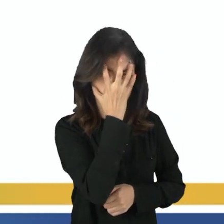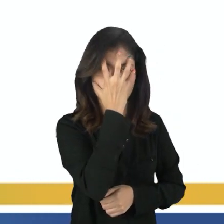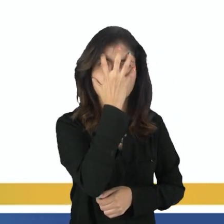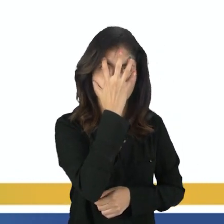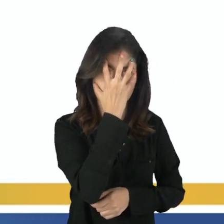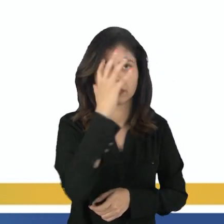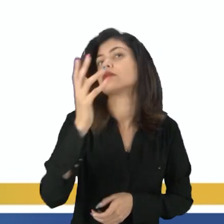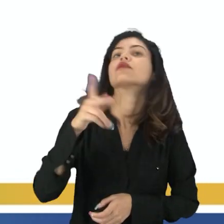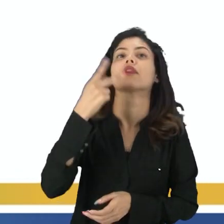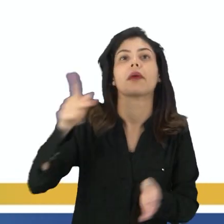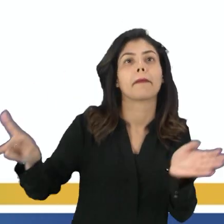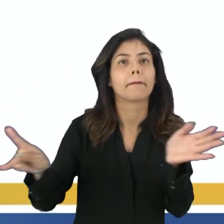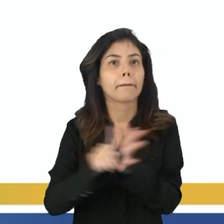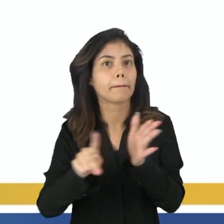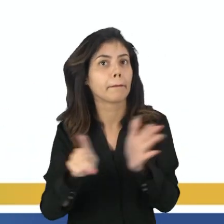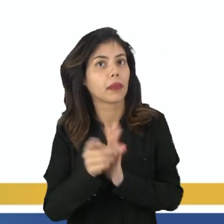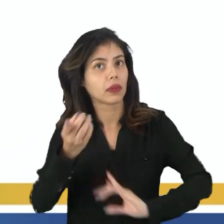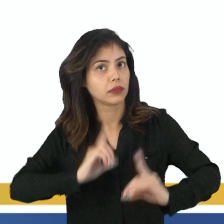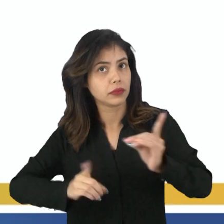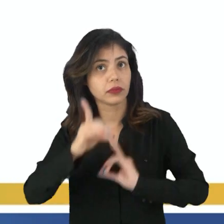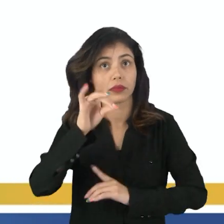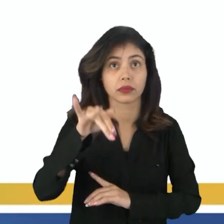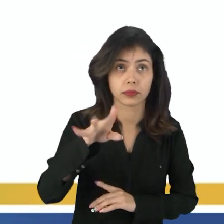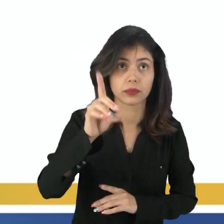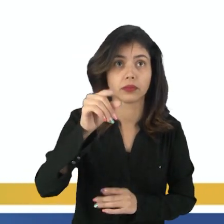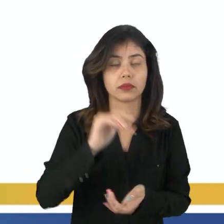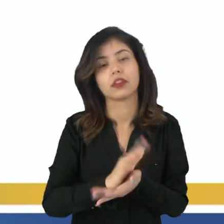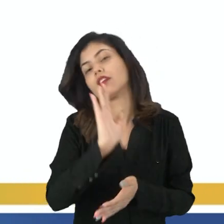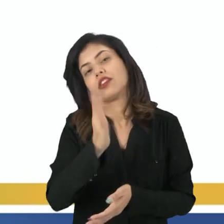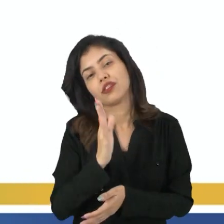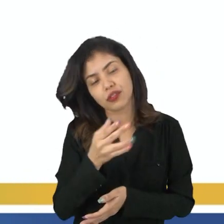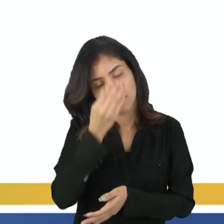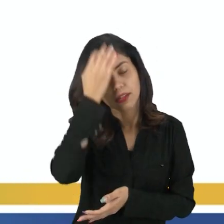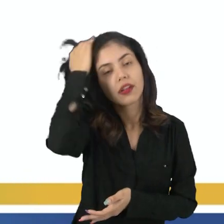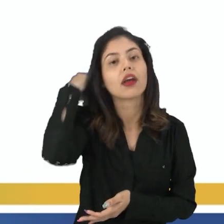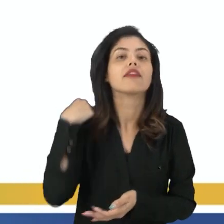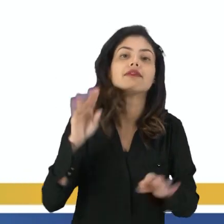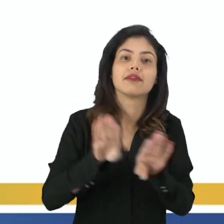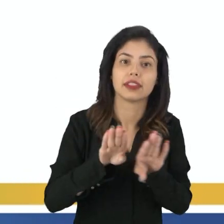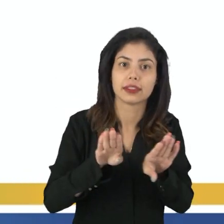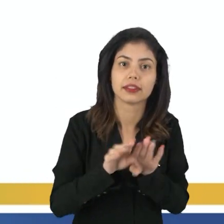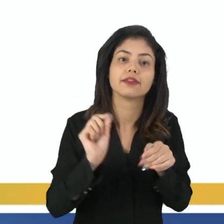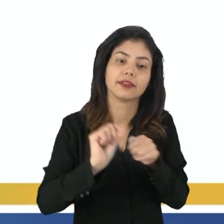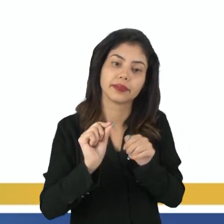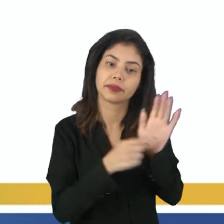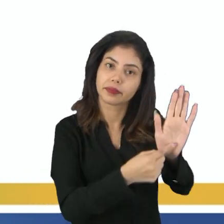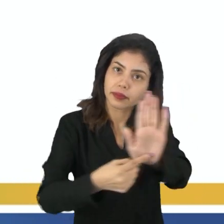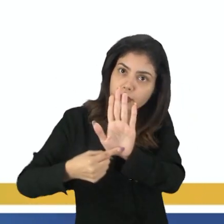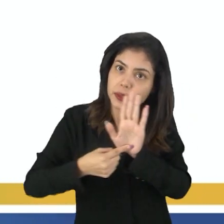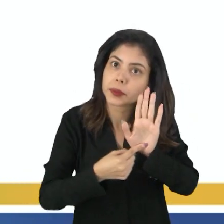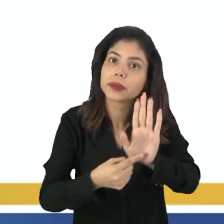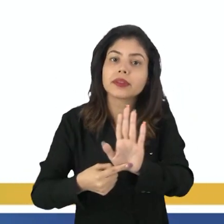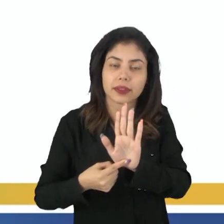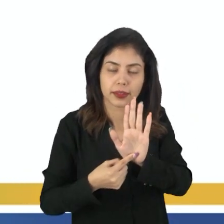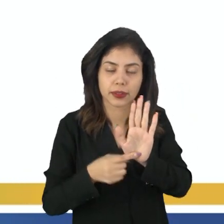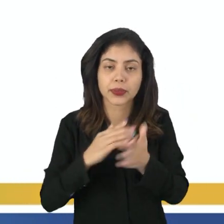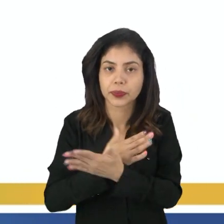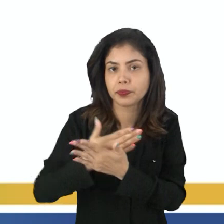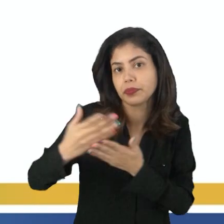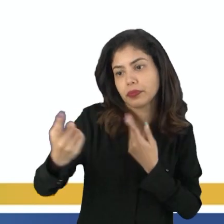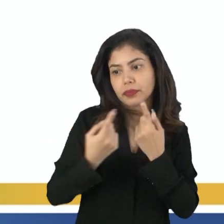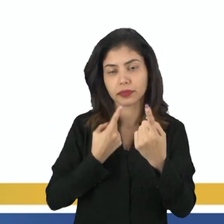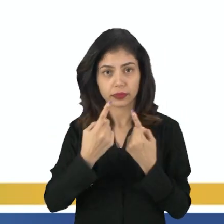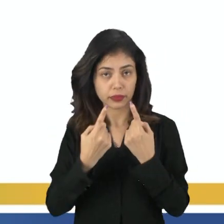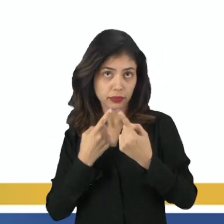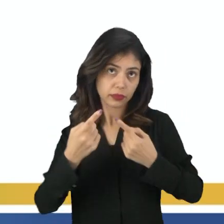que ele era o próprio deus Dionísio, ou seja, já estava fazendo uma representação, iniciando assim um